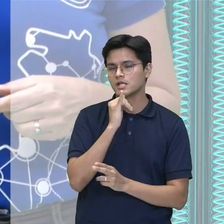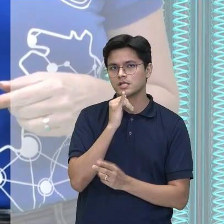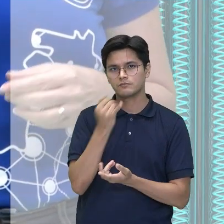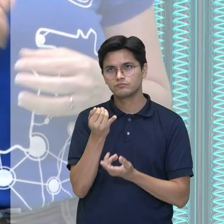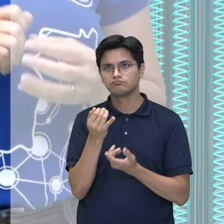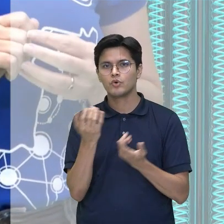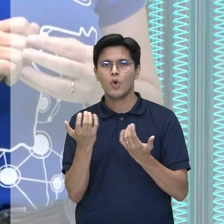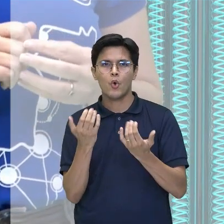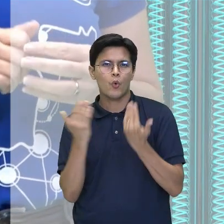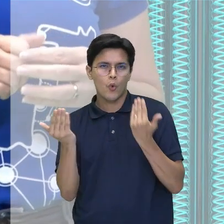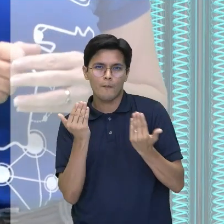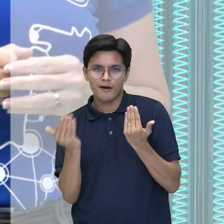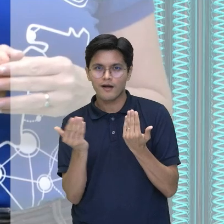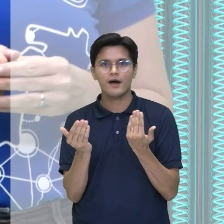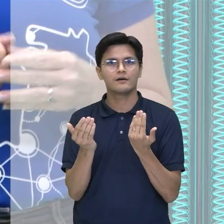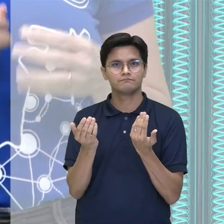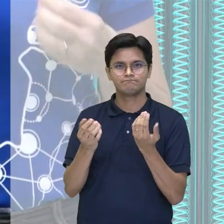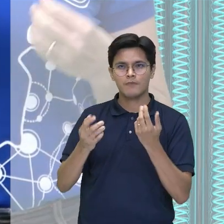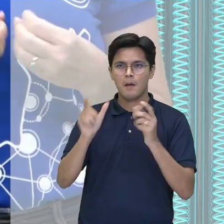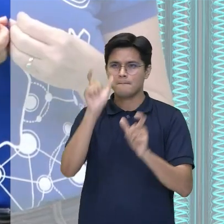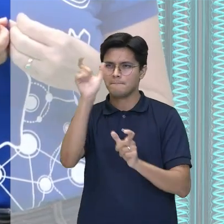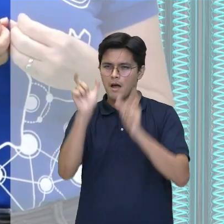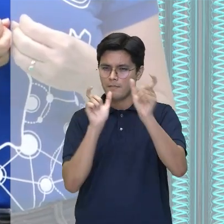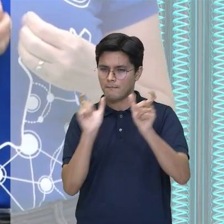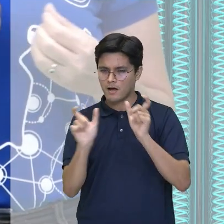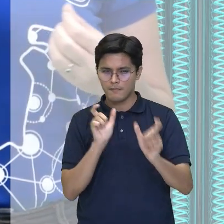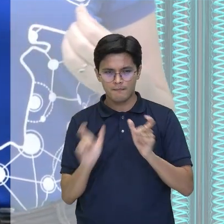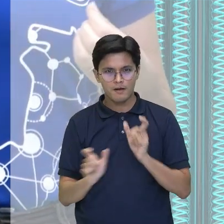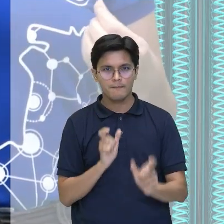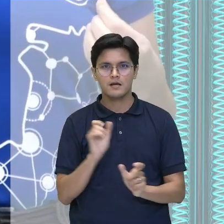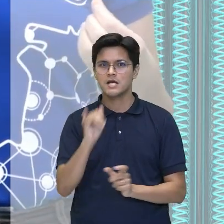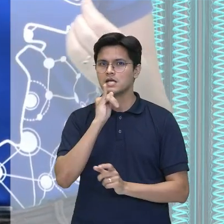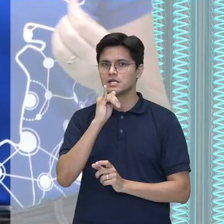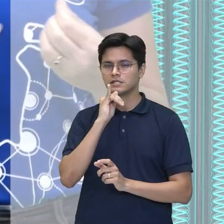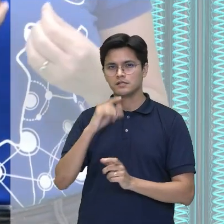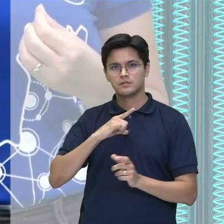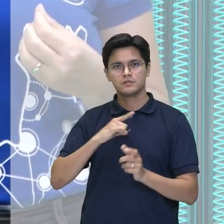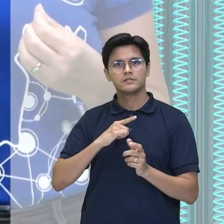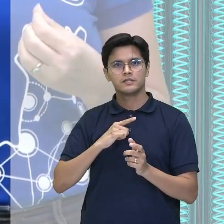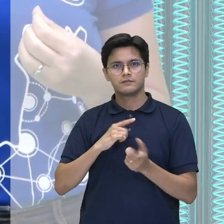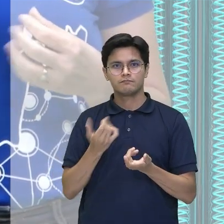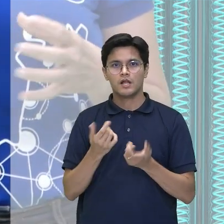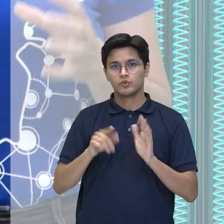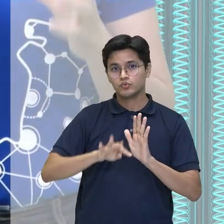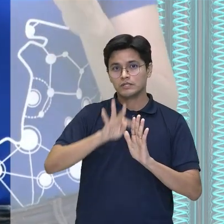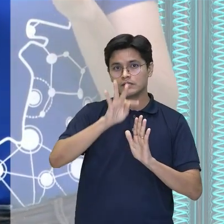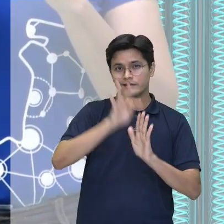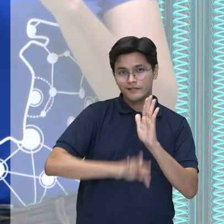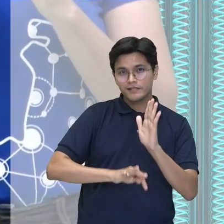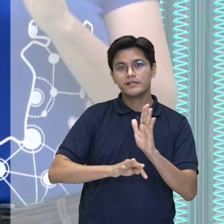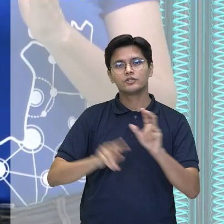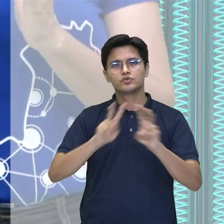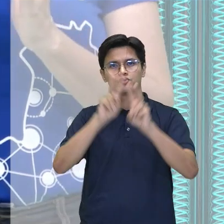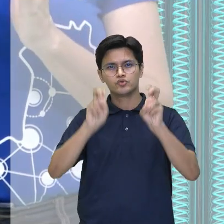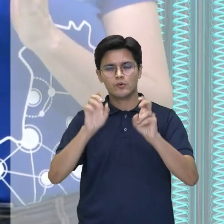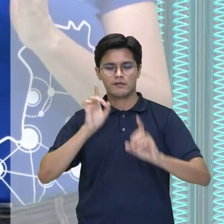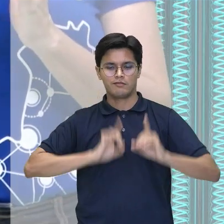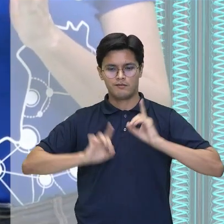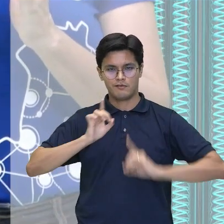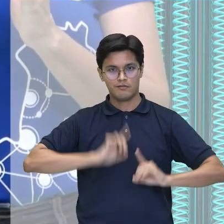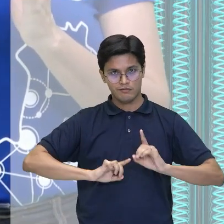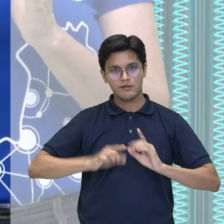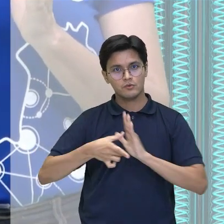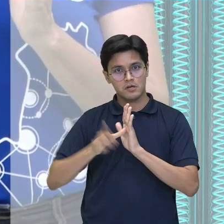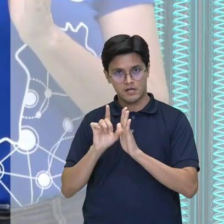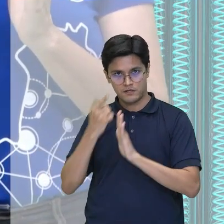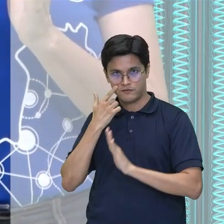Vocês observaram no texto da Depression, de depressão, que tinham palavras relacionadas a ele. Se a depressão é uma